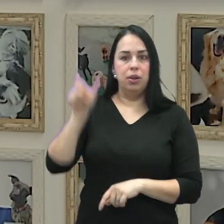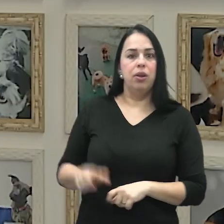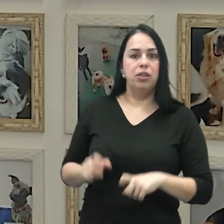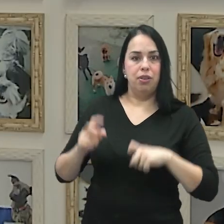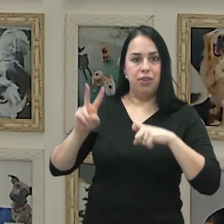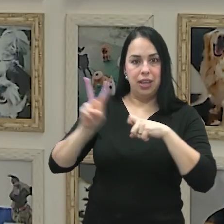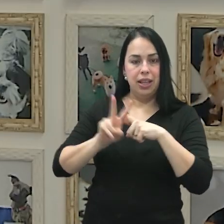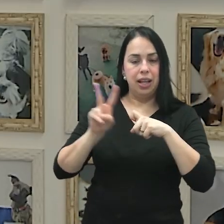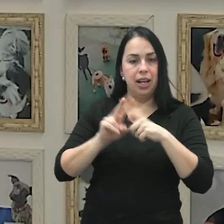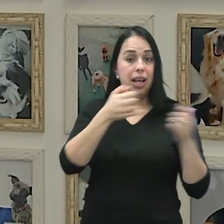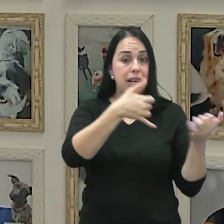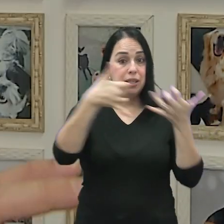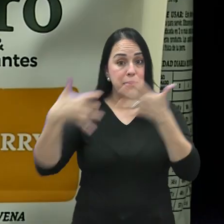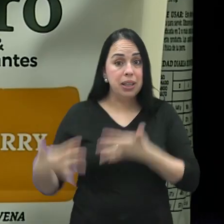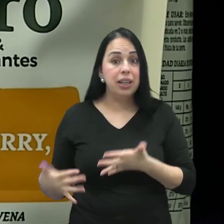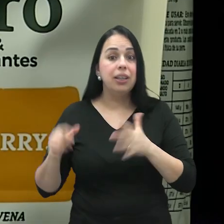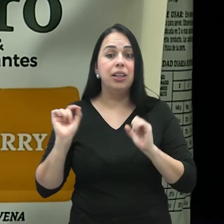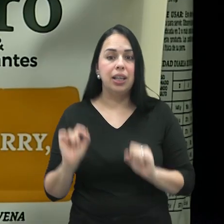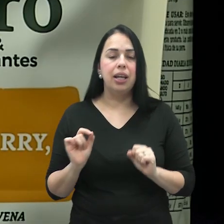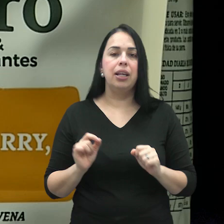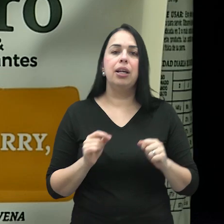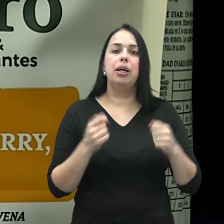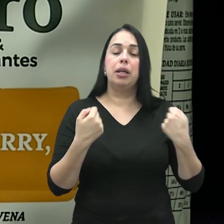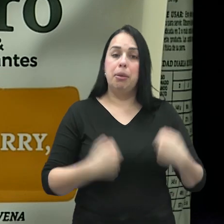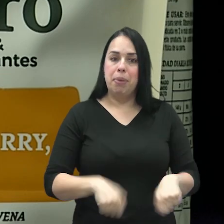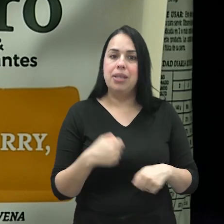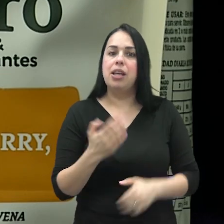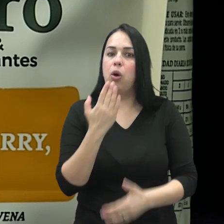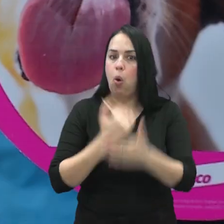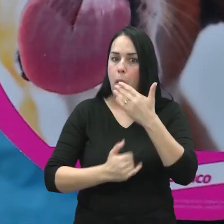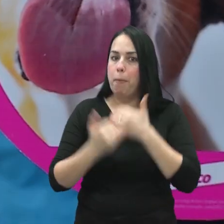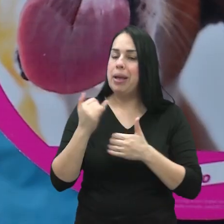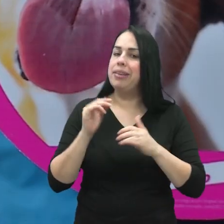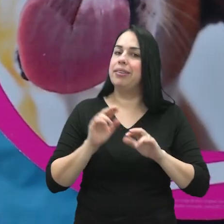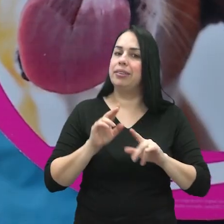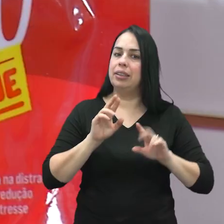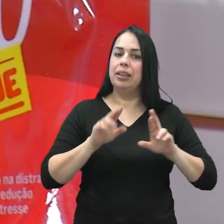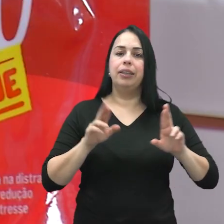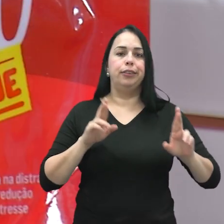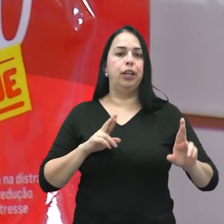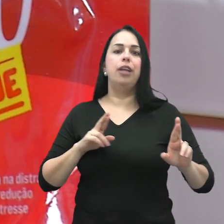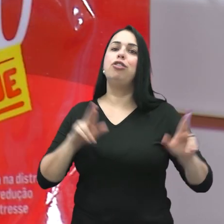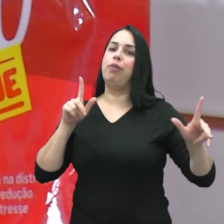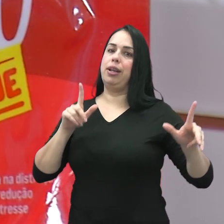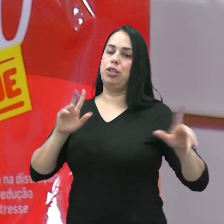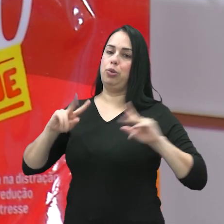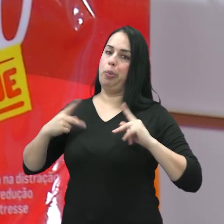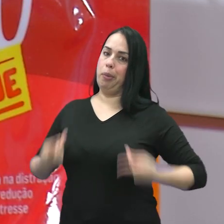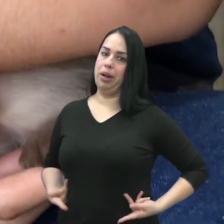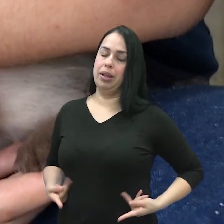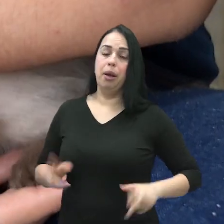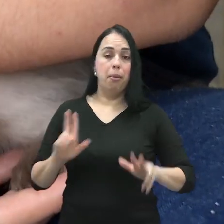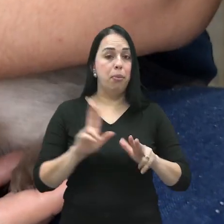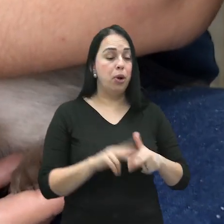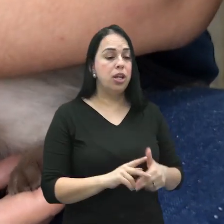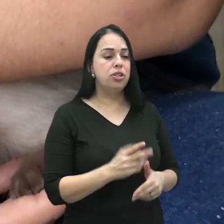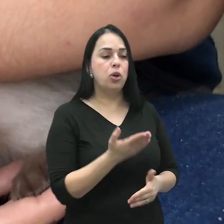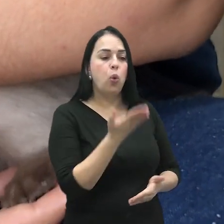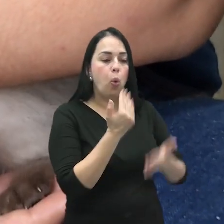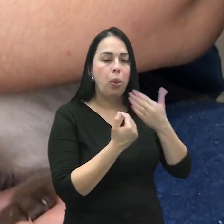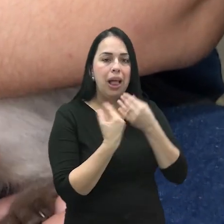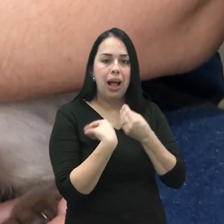De acordo com esse veterinário, os animais possuem necessidades nutricionais diferentes dos humanos. Por